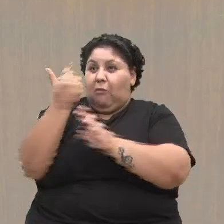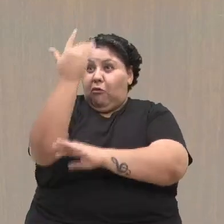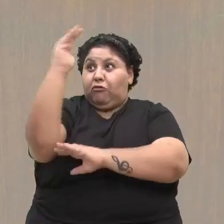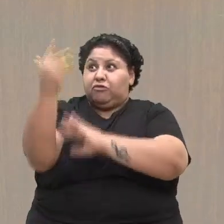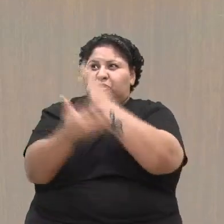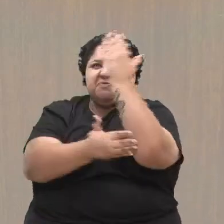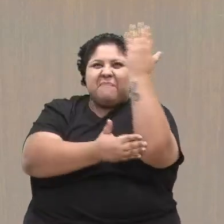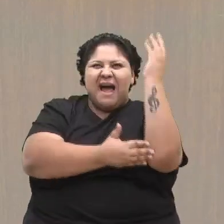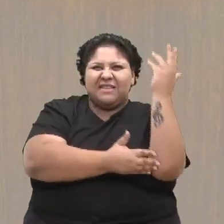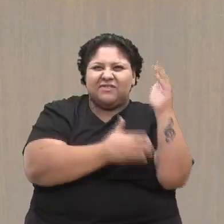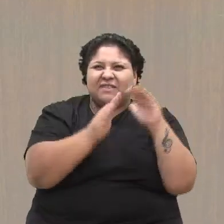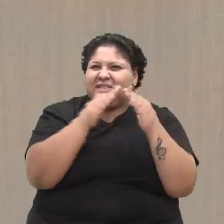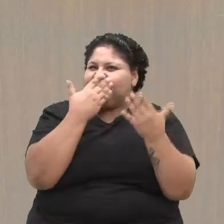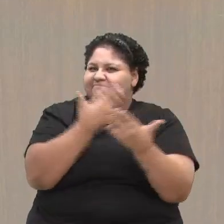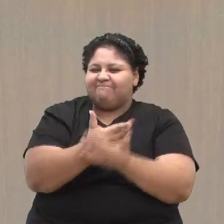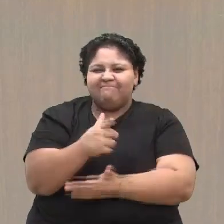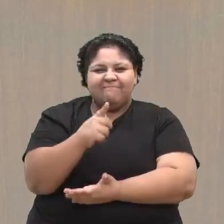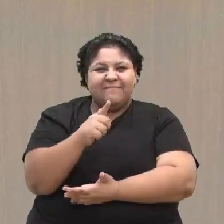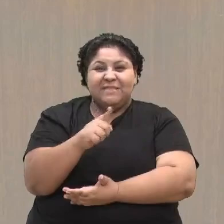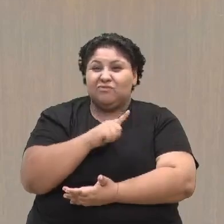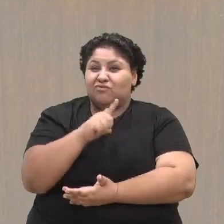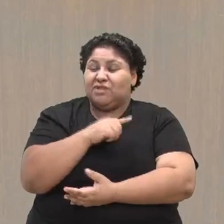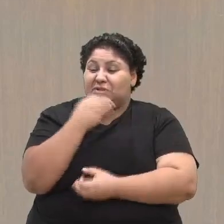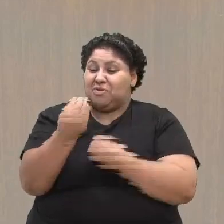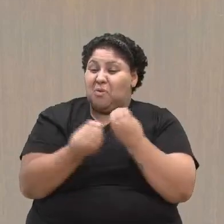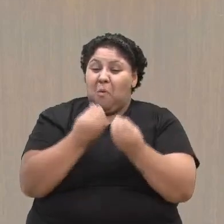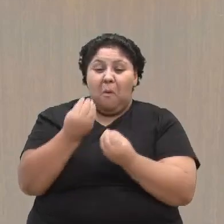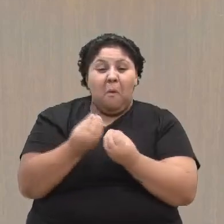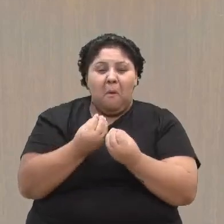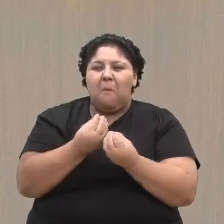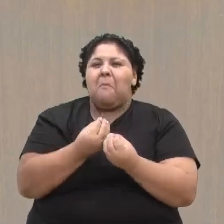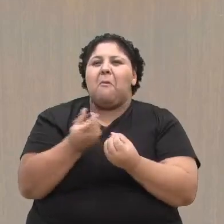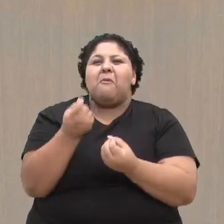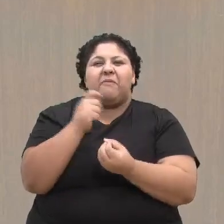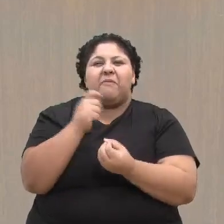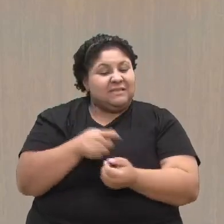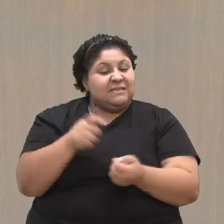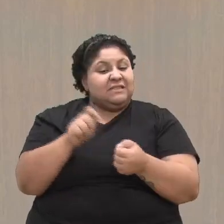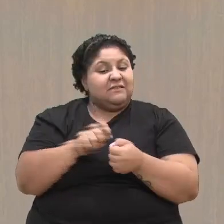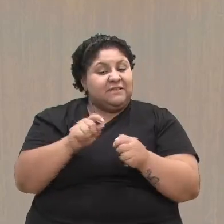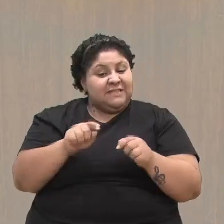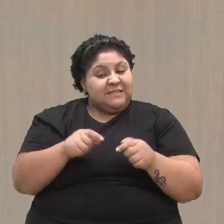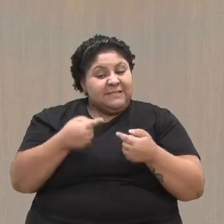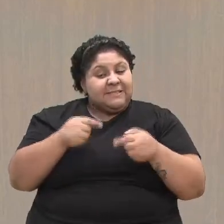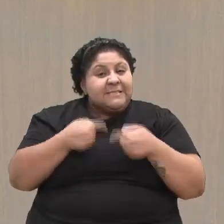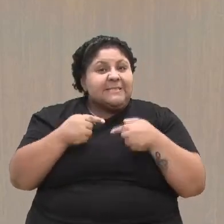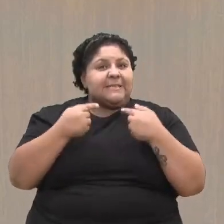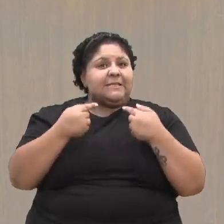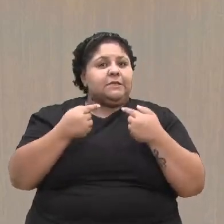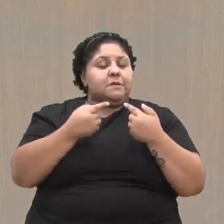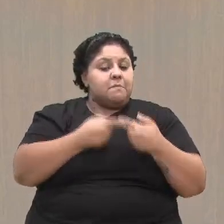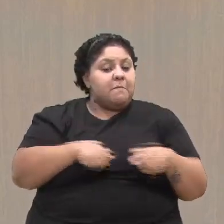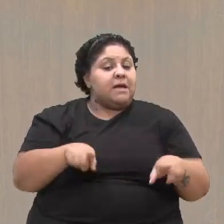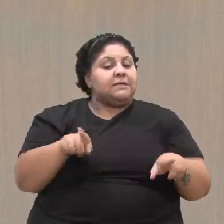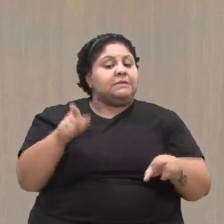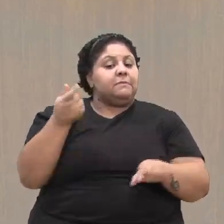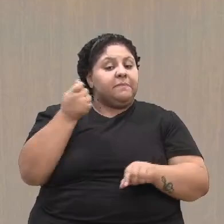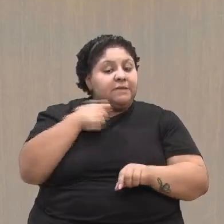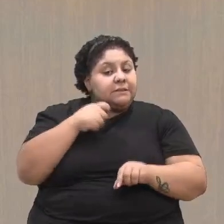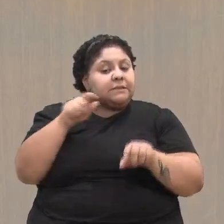escolas também. Então não dá para deixar de fazer essa crítica. Mas, por outro lado, nós